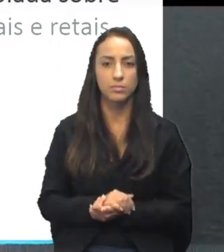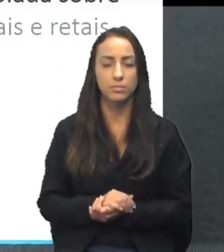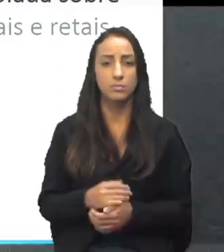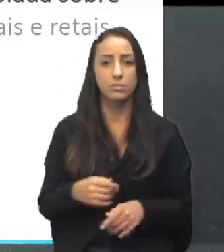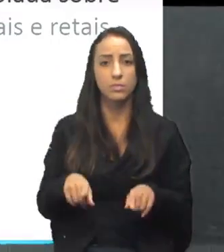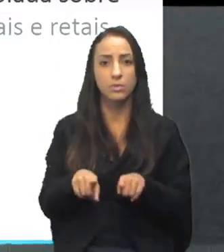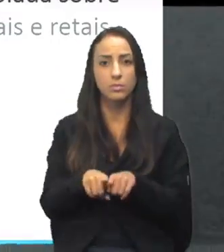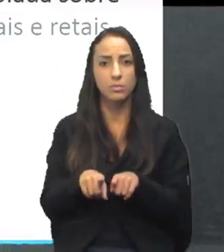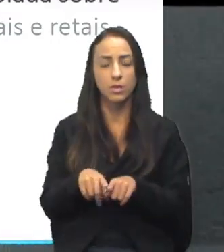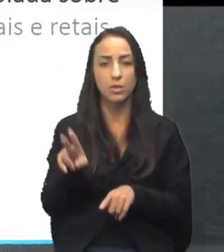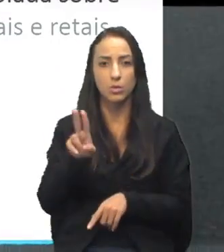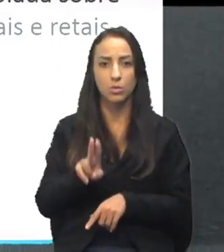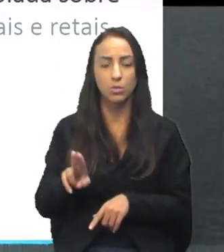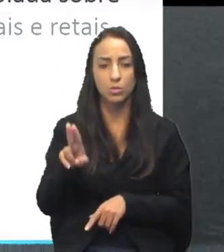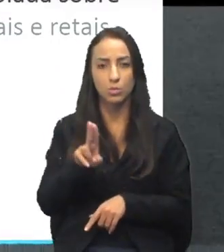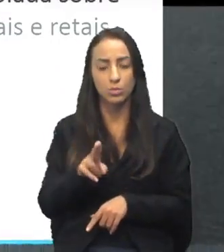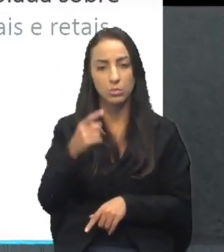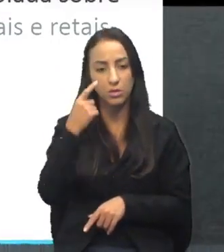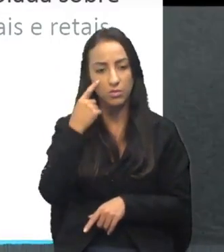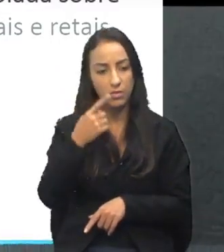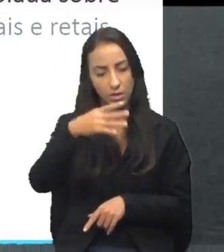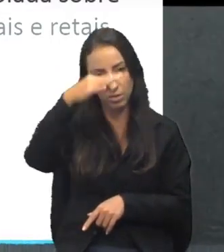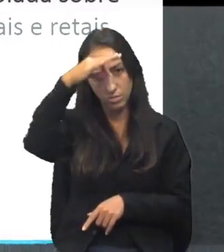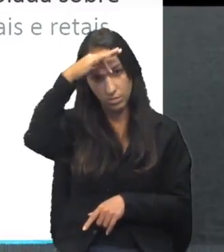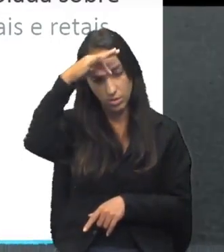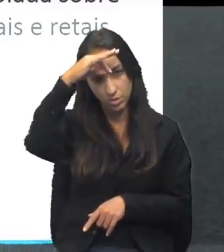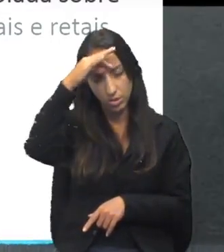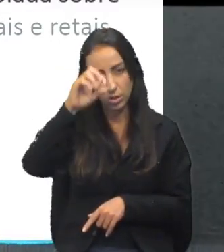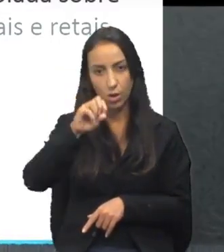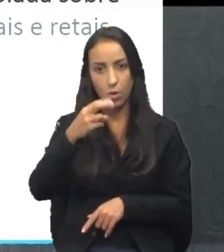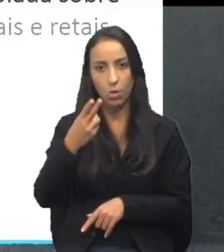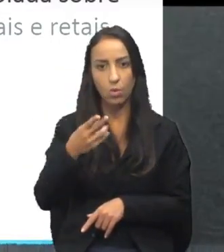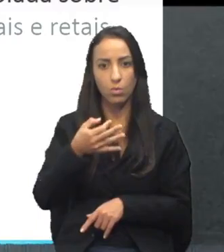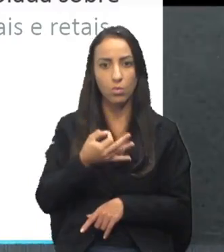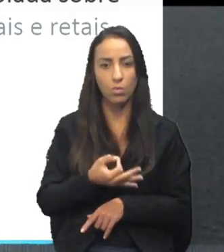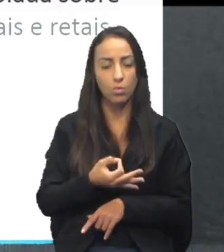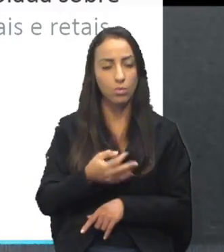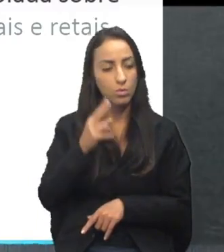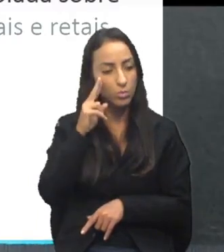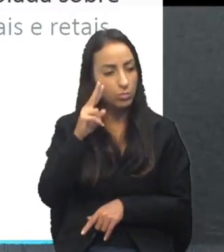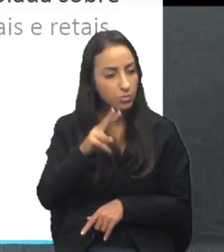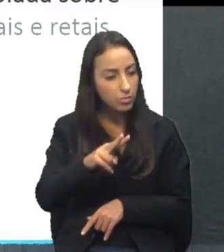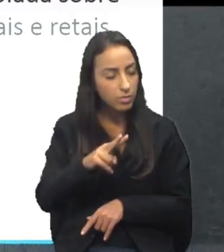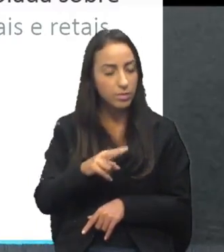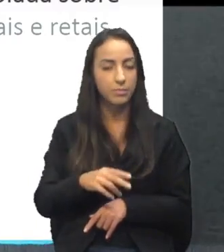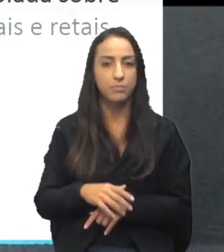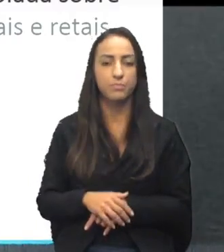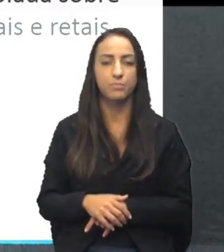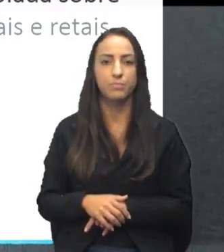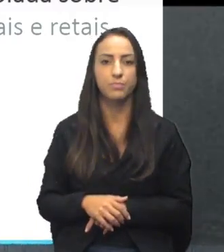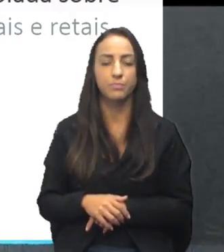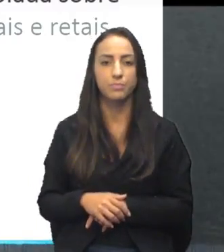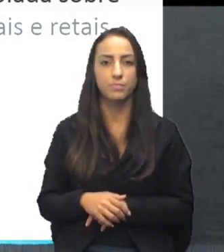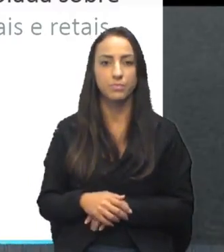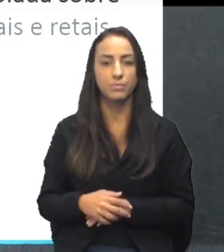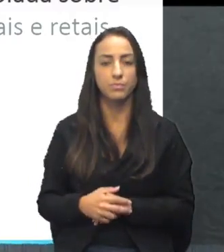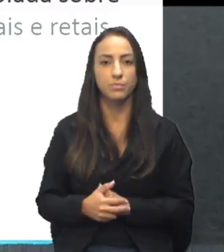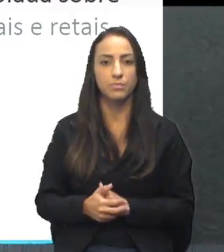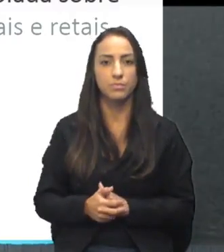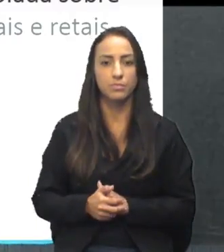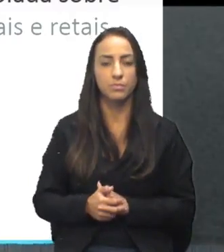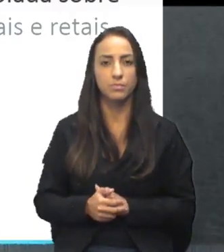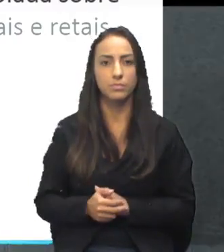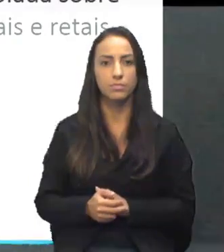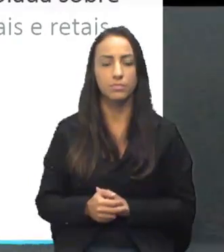na realização de exames vaginais e também retal, por conta da exposição, então,